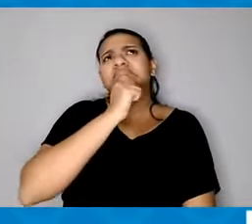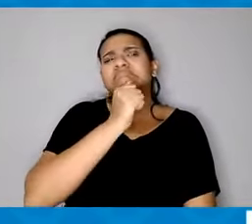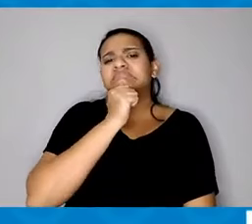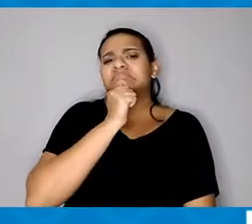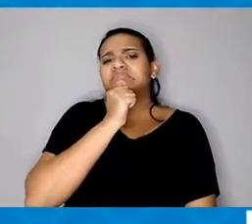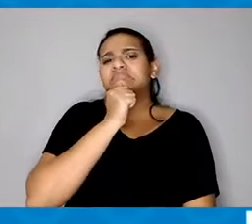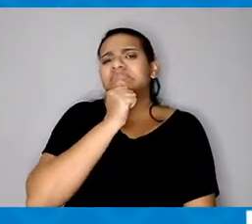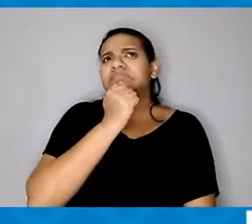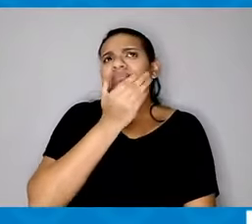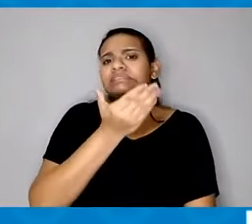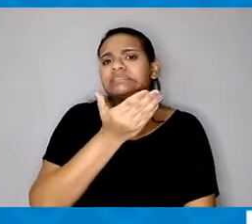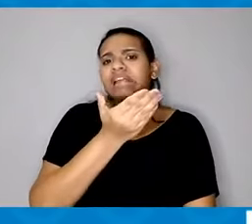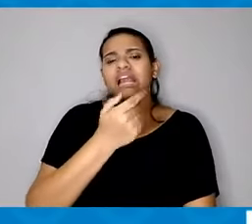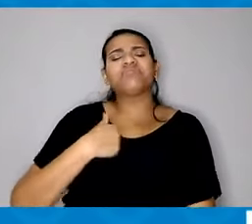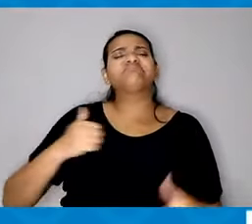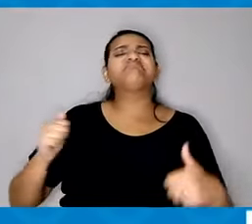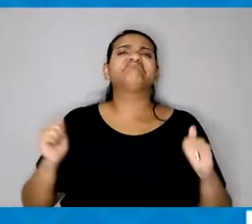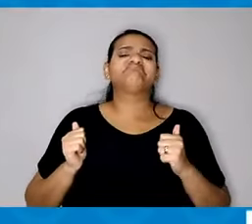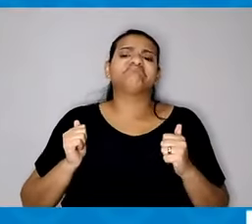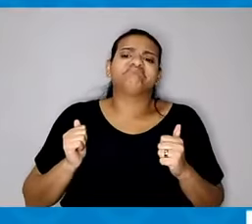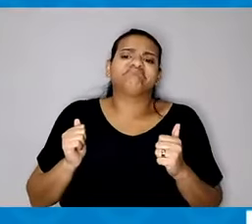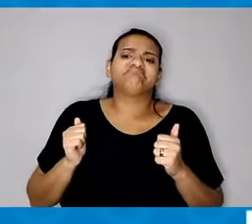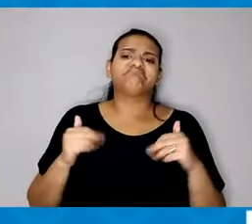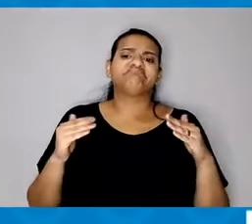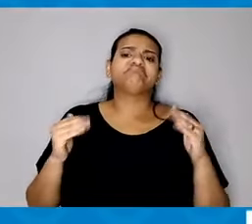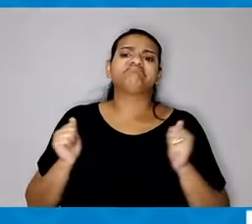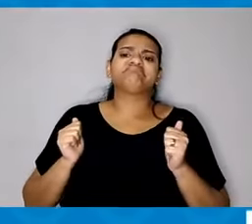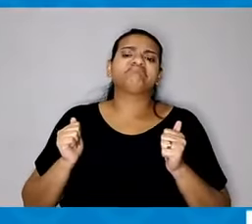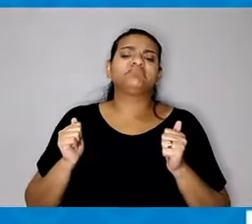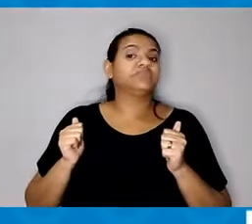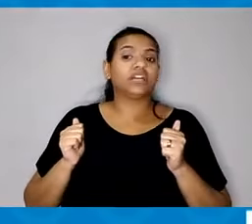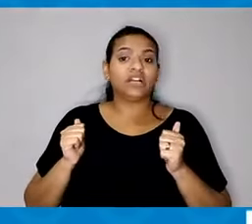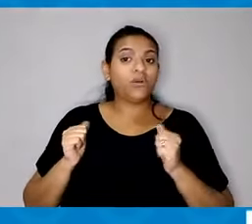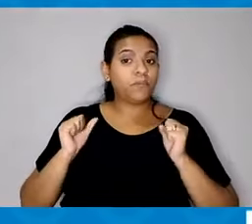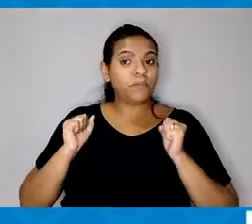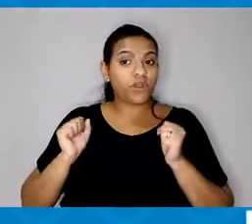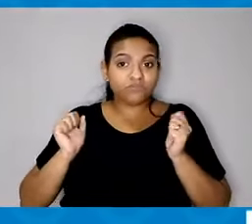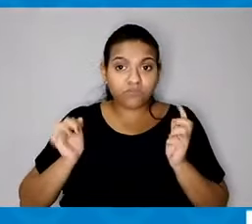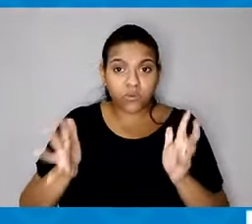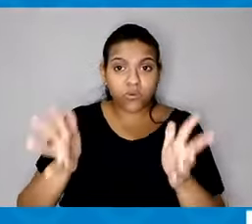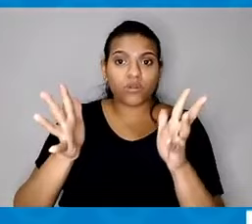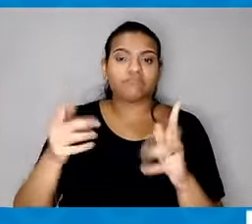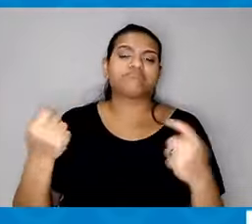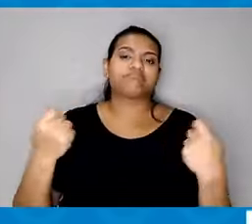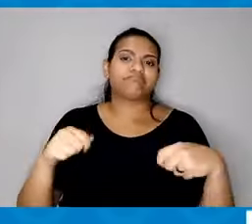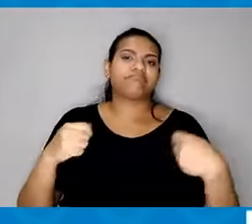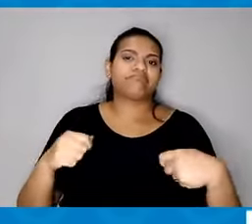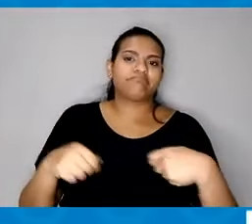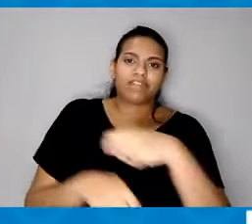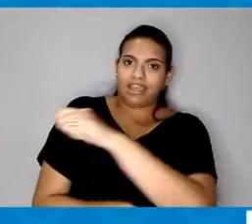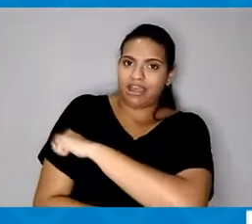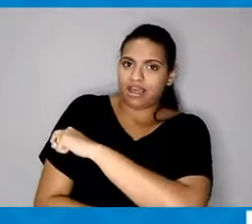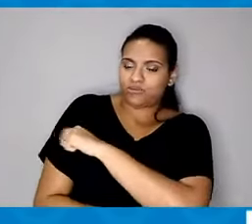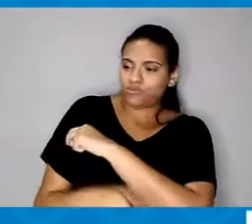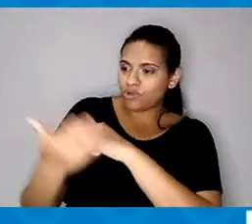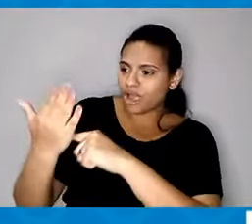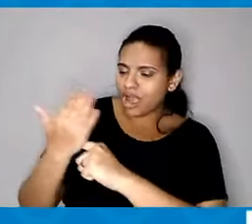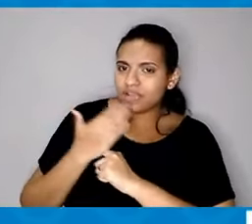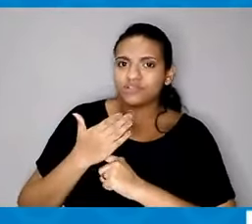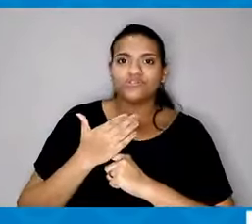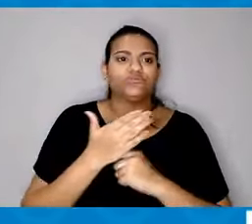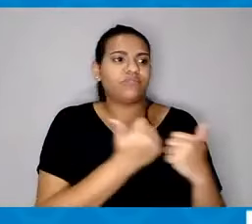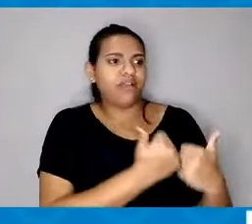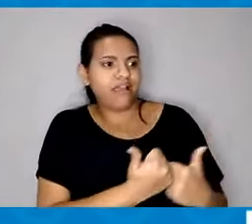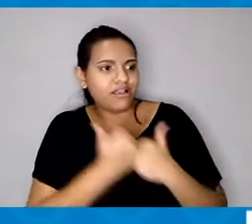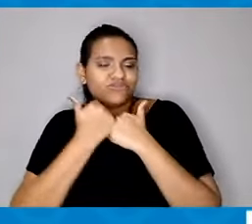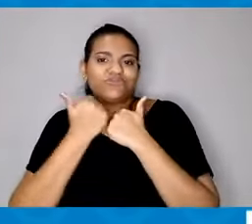realizar muitas coisas, inclusive com o apoio dos estudantes, como se a escola fosse um startup, né? Já que a gente está falando tanto inglês hoje, o